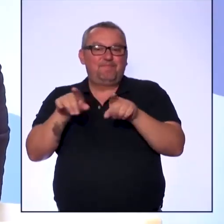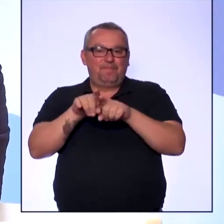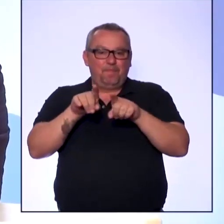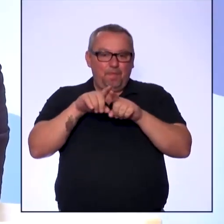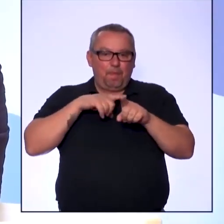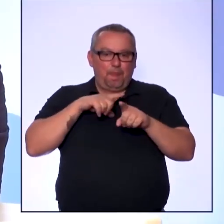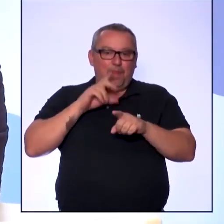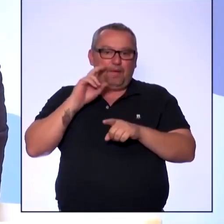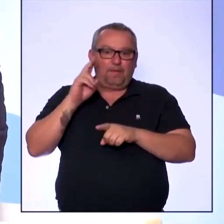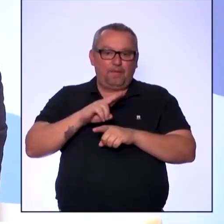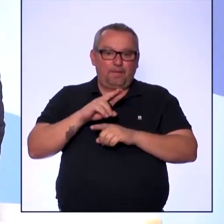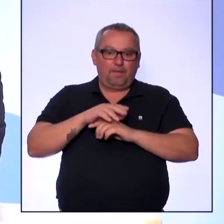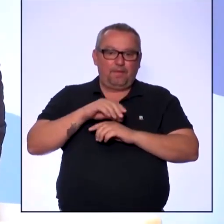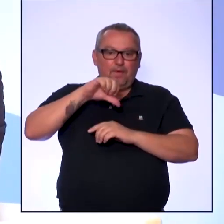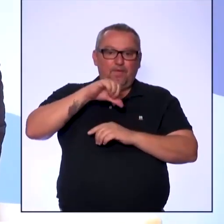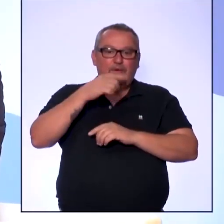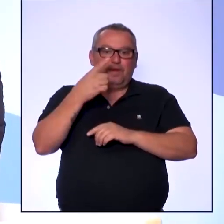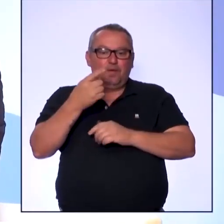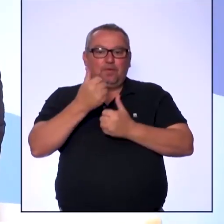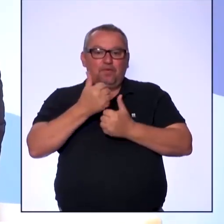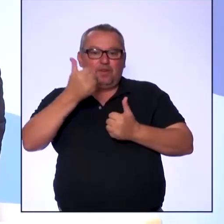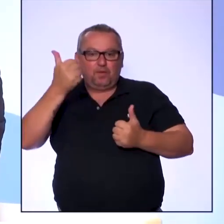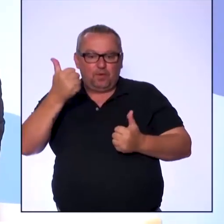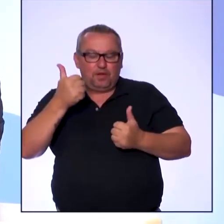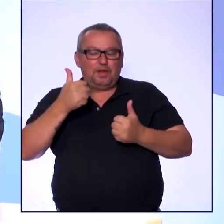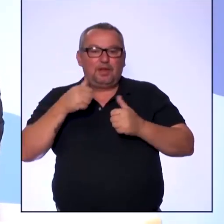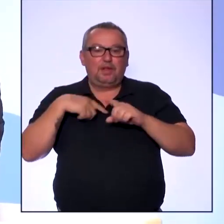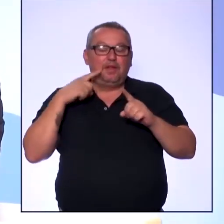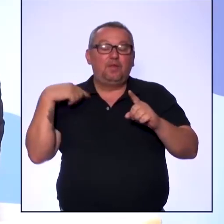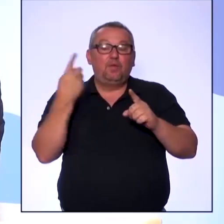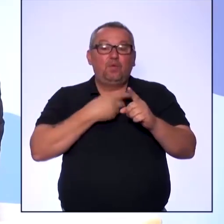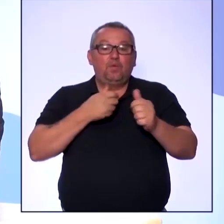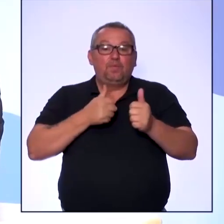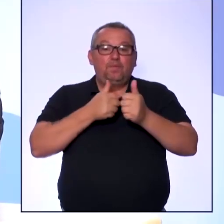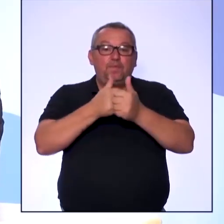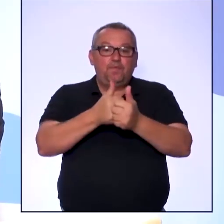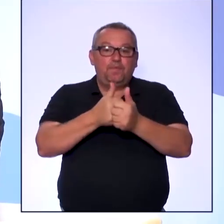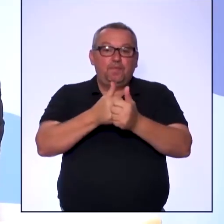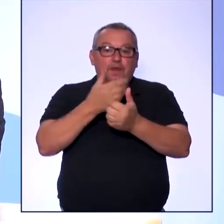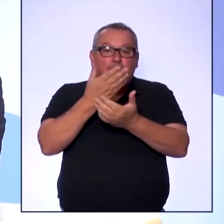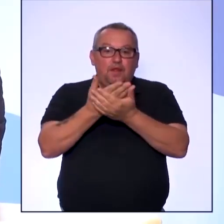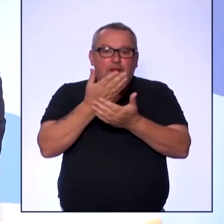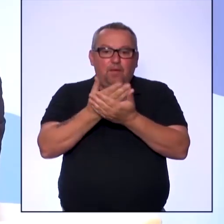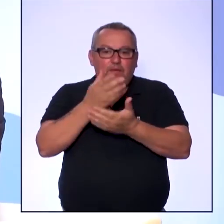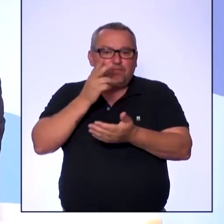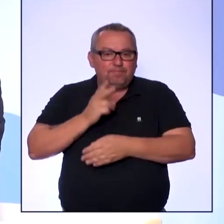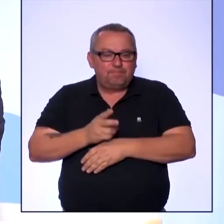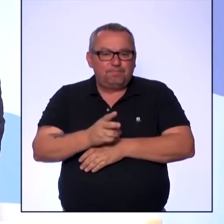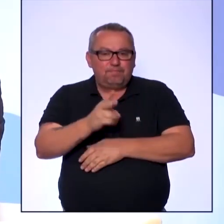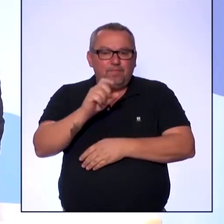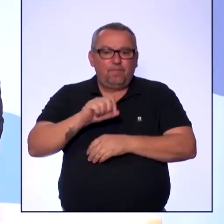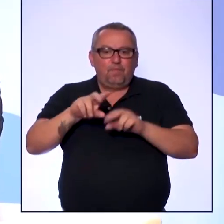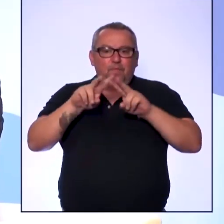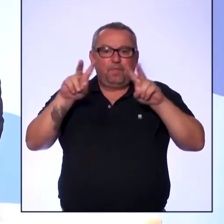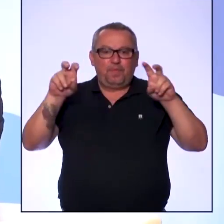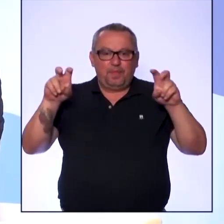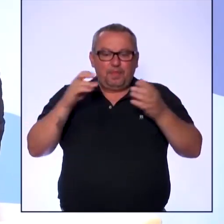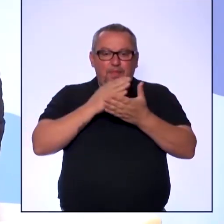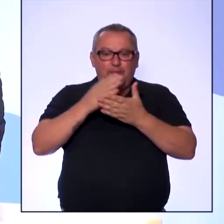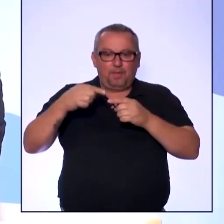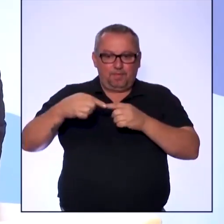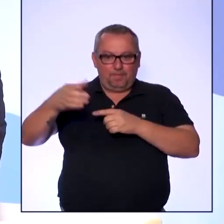das 91 diretorias de ensino que nos acompanham. Essa aula, né, é uma continuidade de um tema que a gente começou